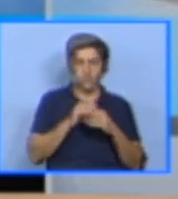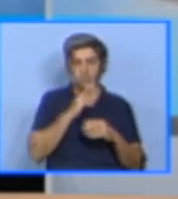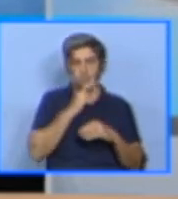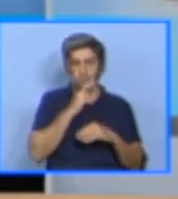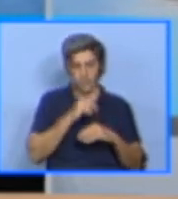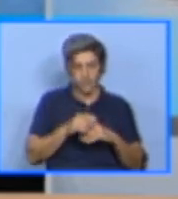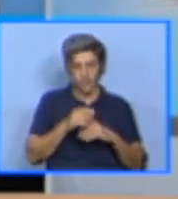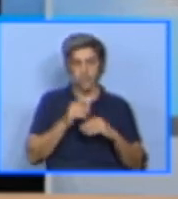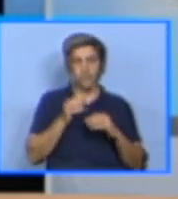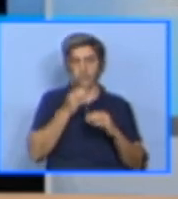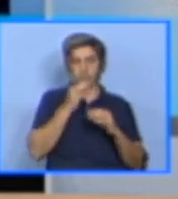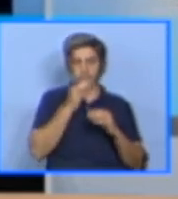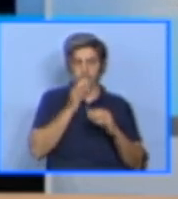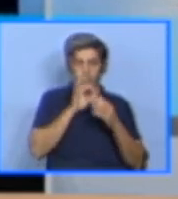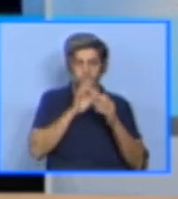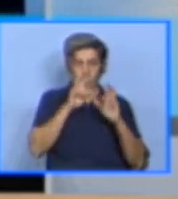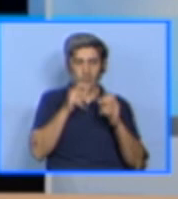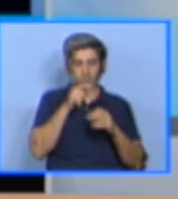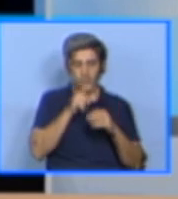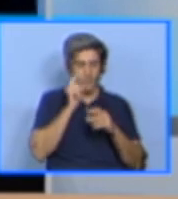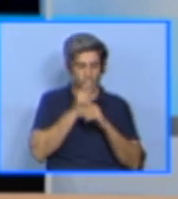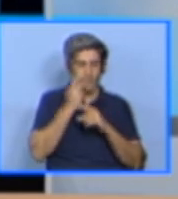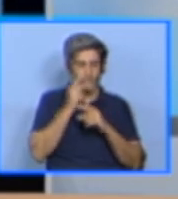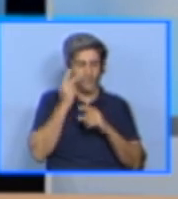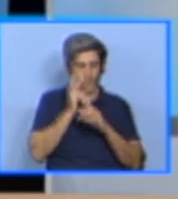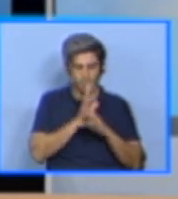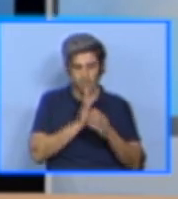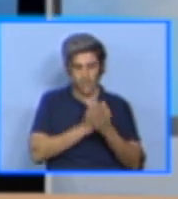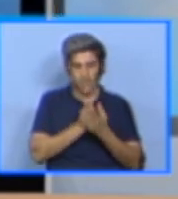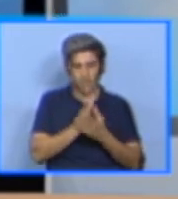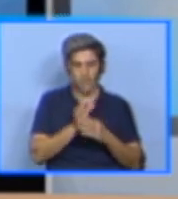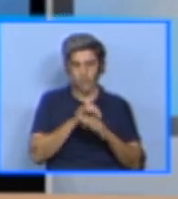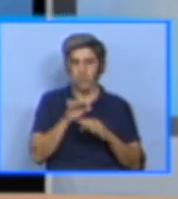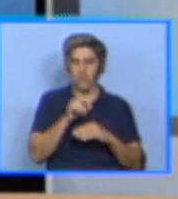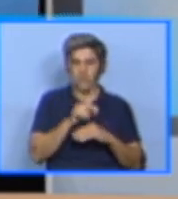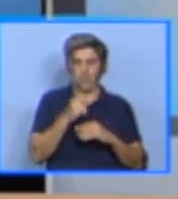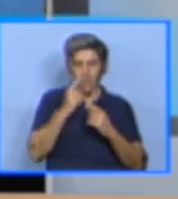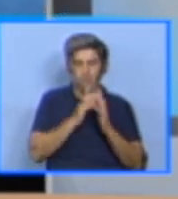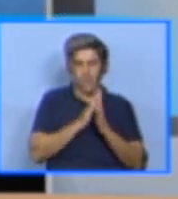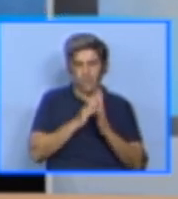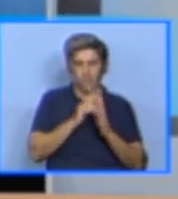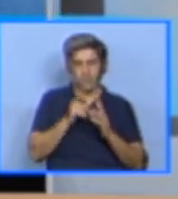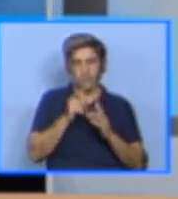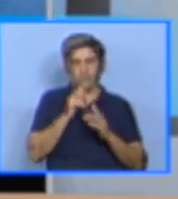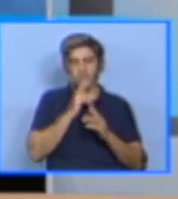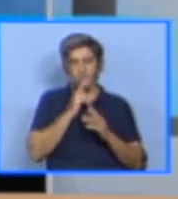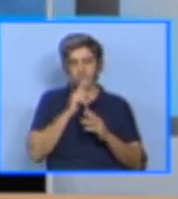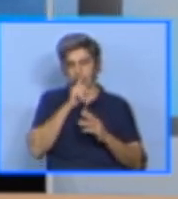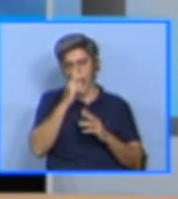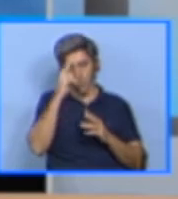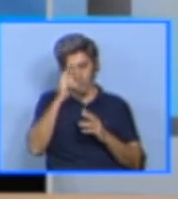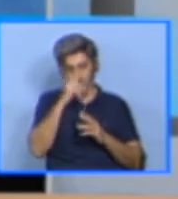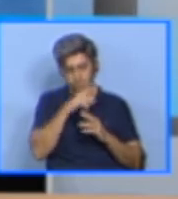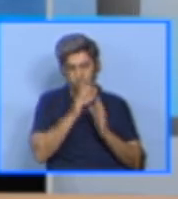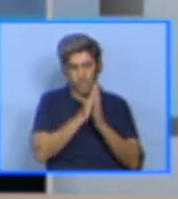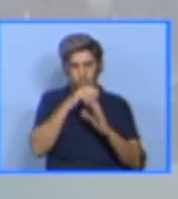esta ligação à mensagem de Fátima continua muito viva e por isso há também algumas igrejas dedicadas a Nossa Senhora de Fátima em plena Rússia.